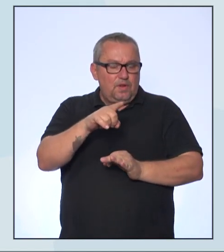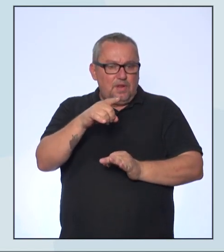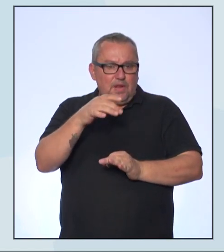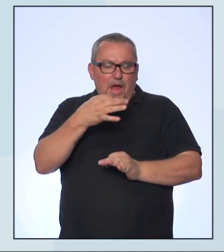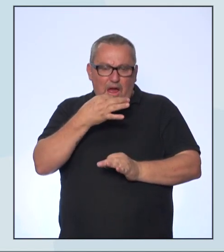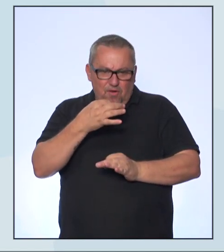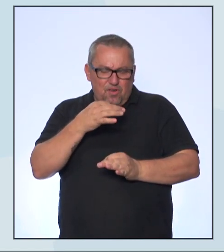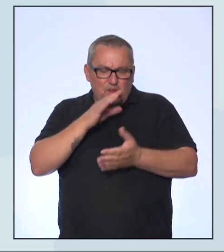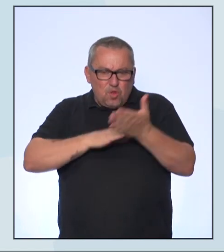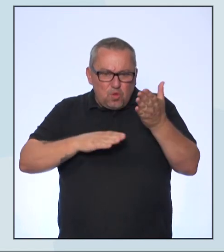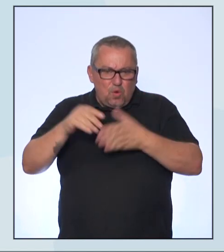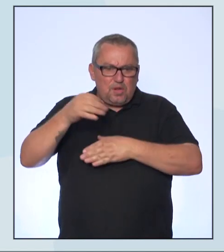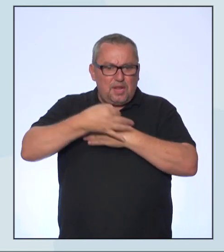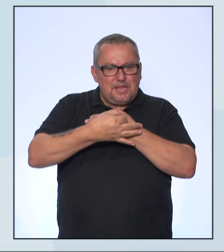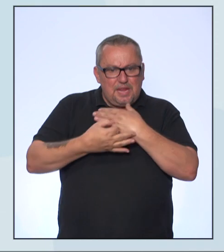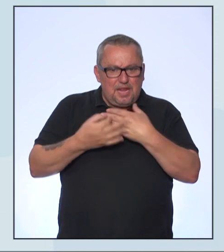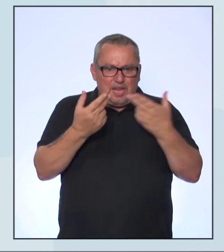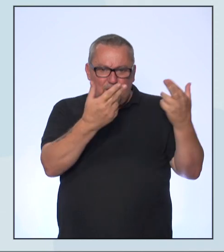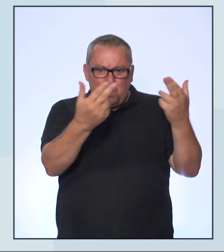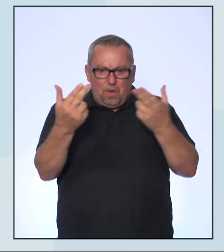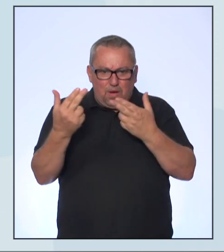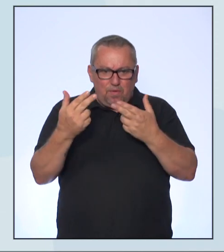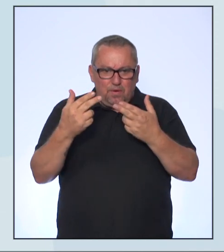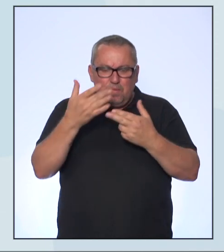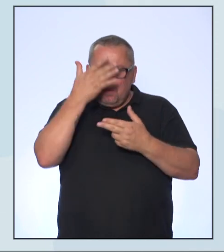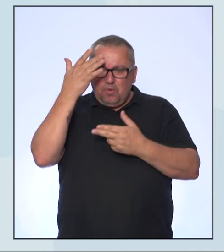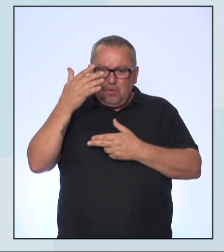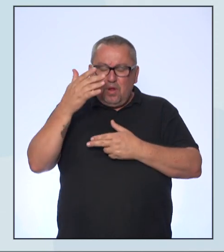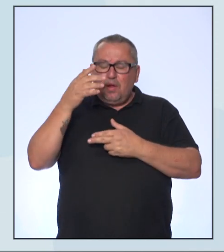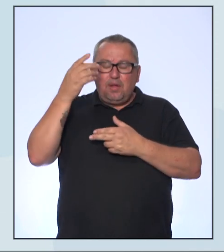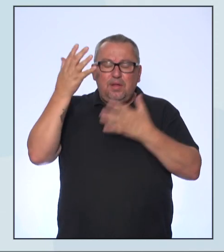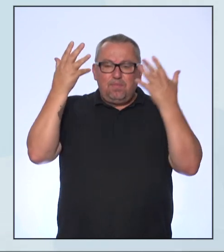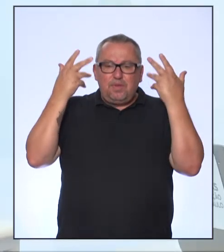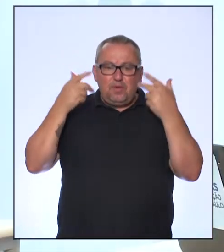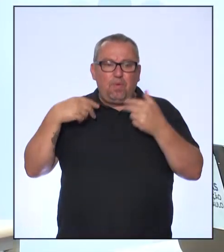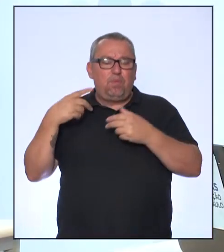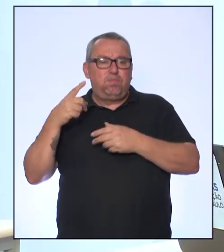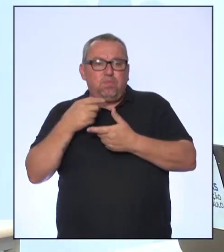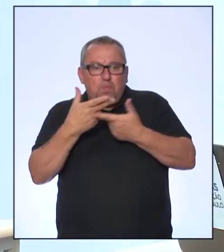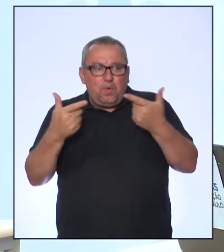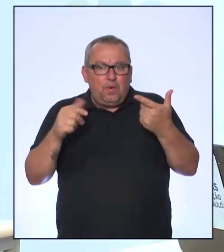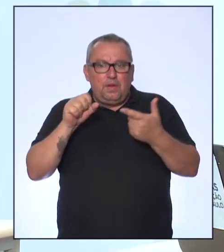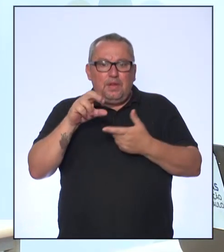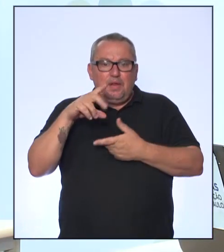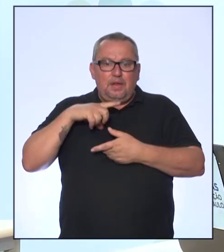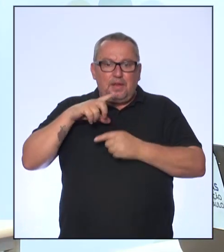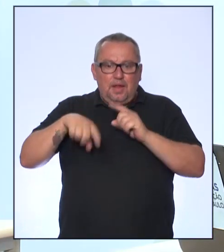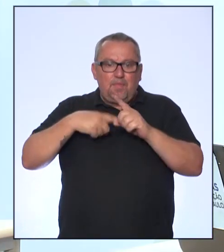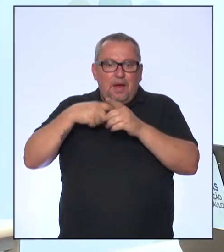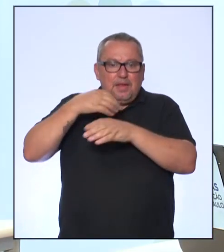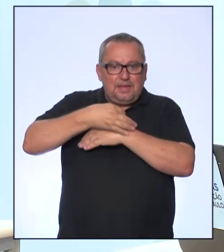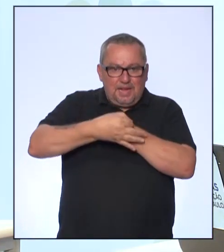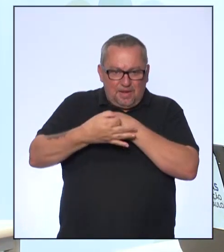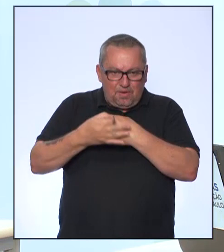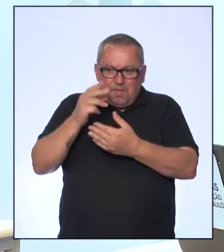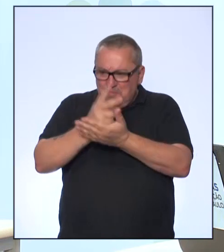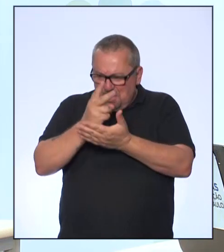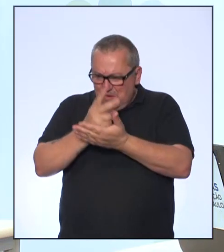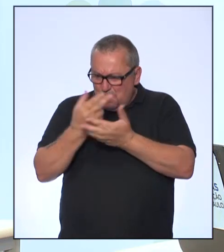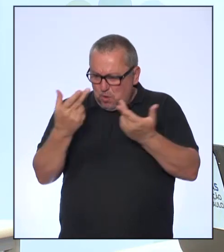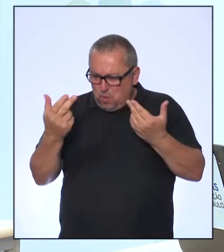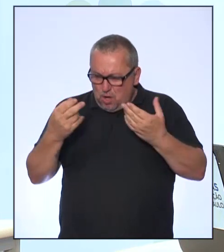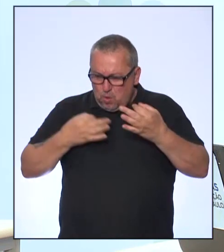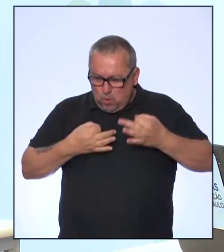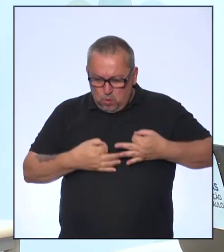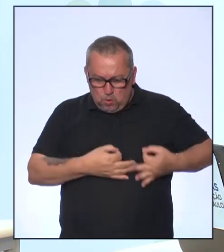são iguaizinhas? Em seres que têm mais células, né? Várias células, todas vão desempenhar a mesma função ali naquele organismo?